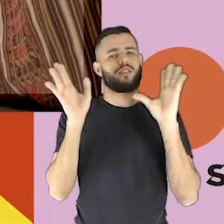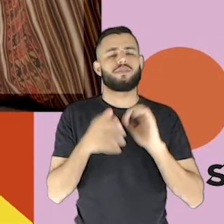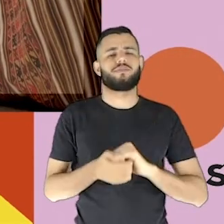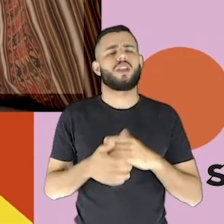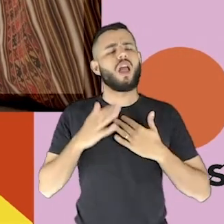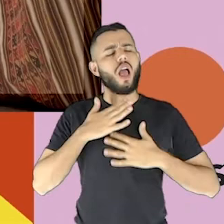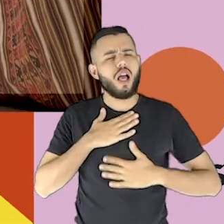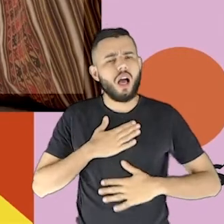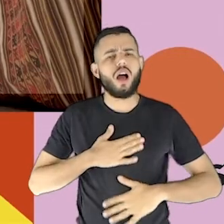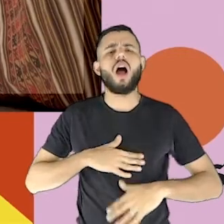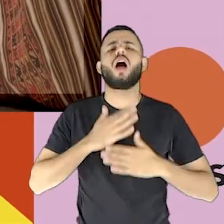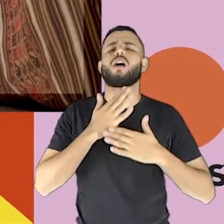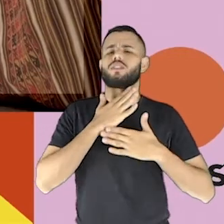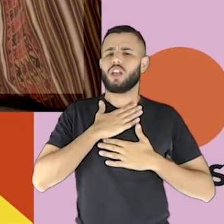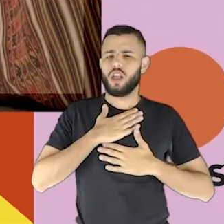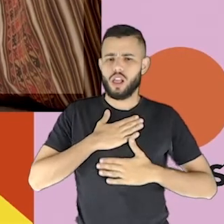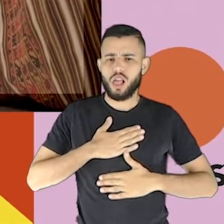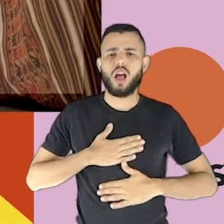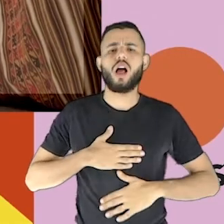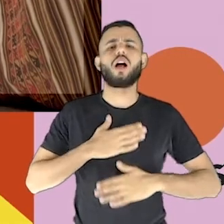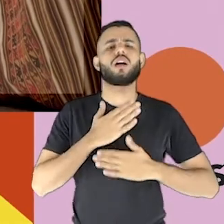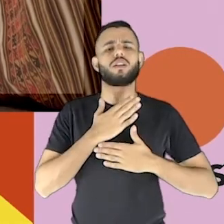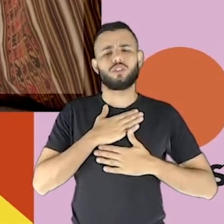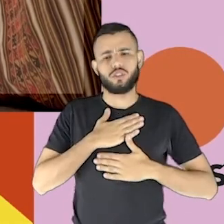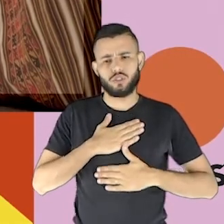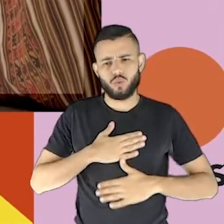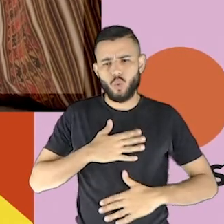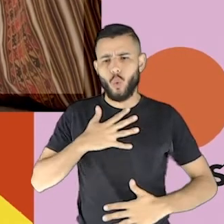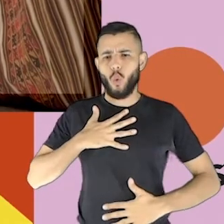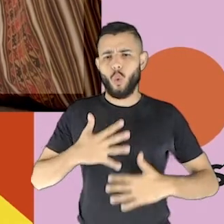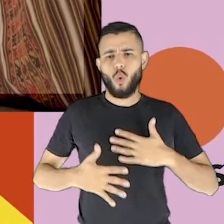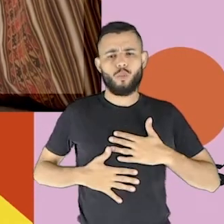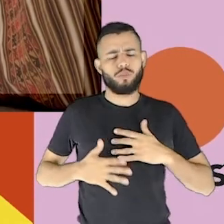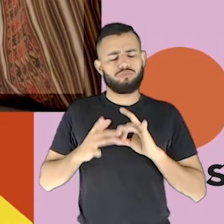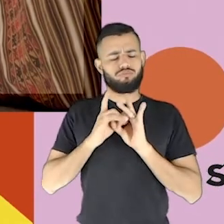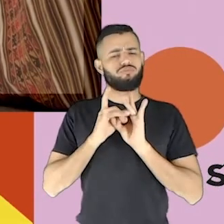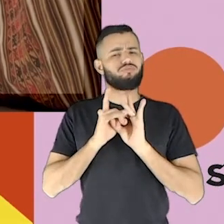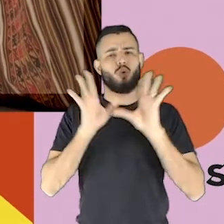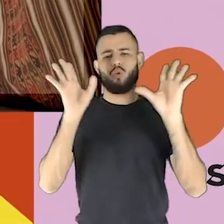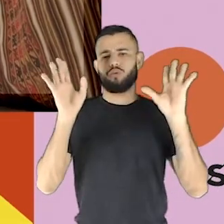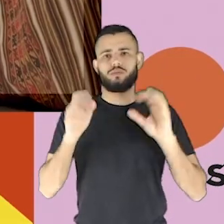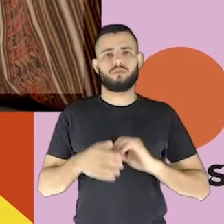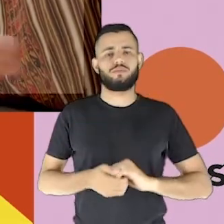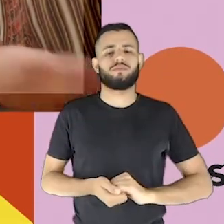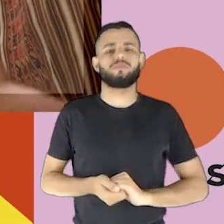Relaxa mais, solta mais. Deixa o seu corpo bem solto aí na frente.